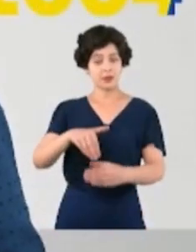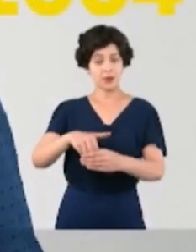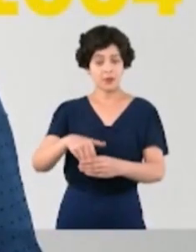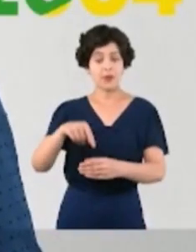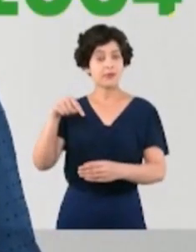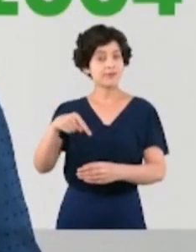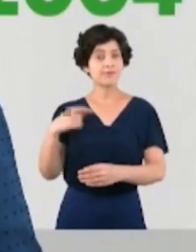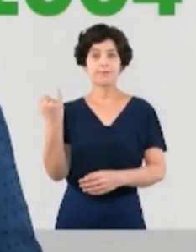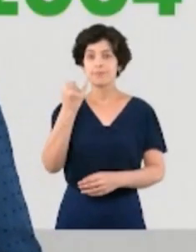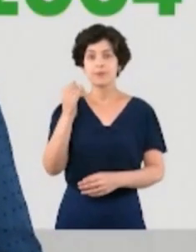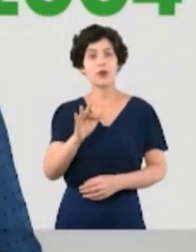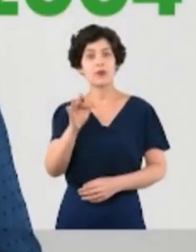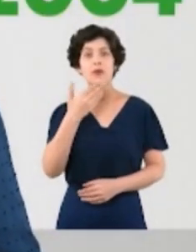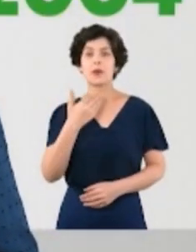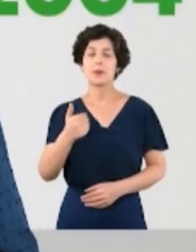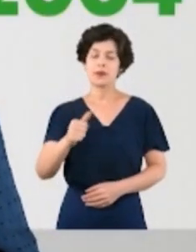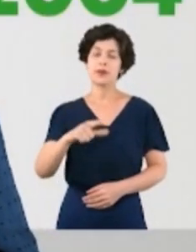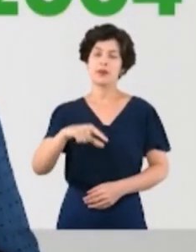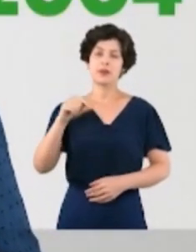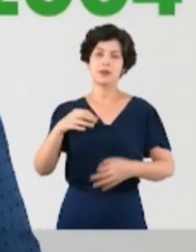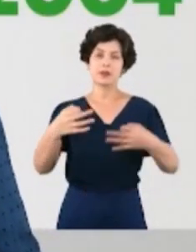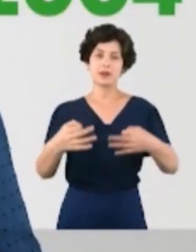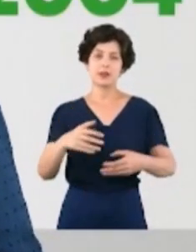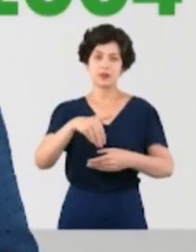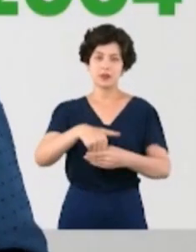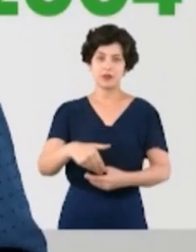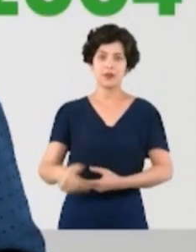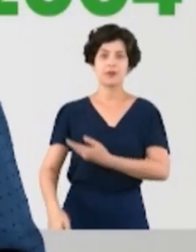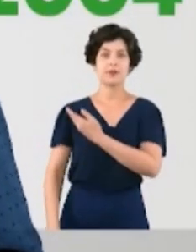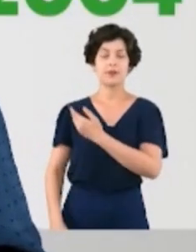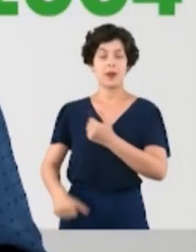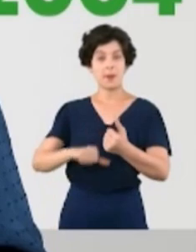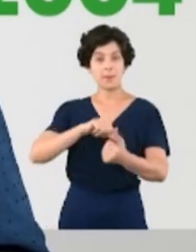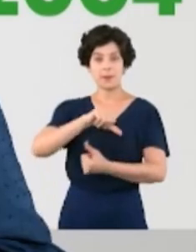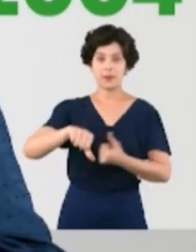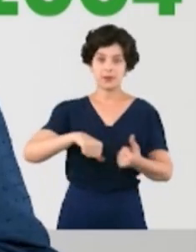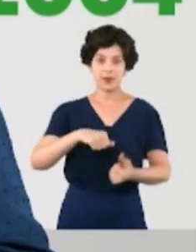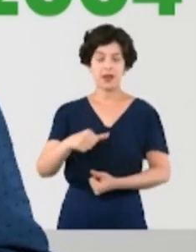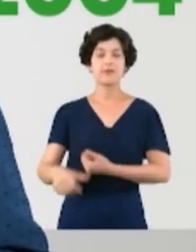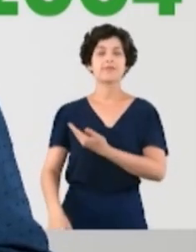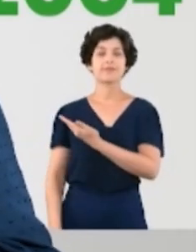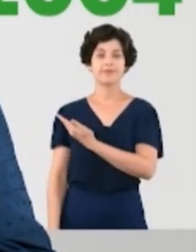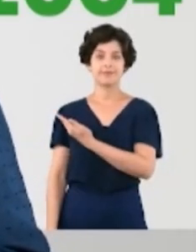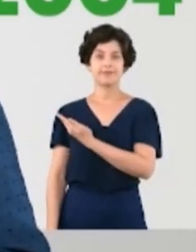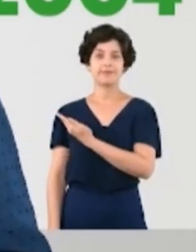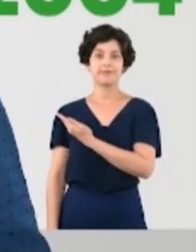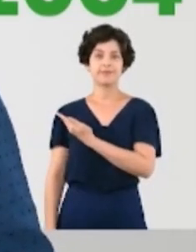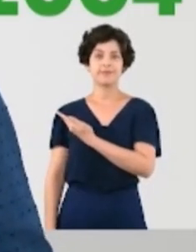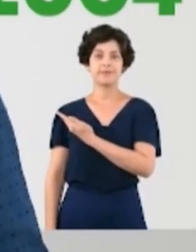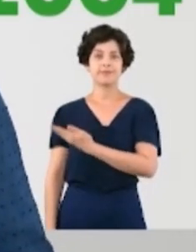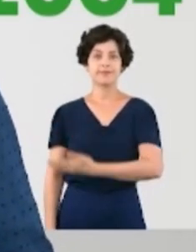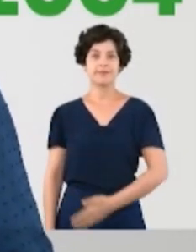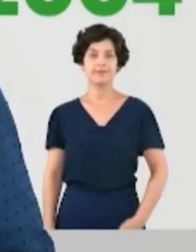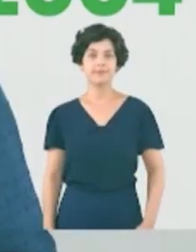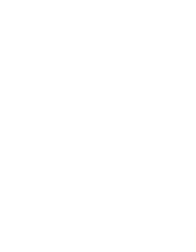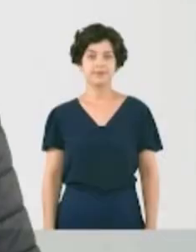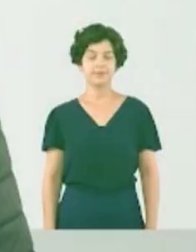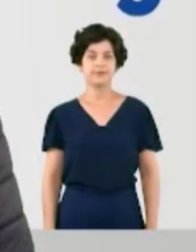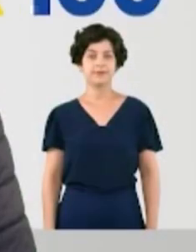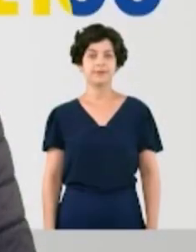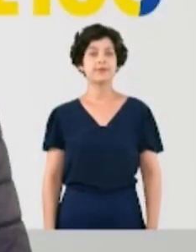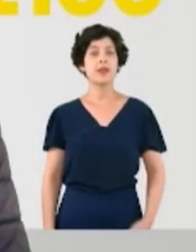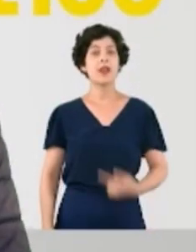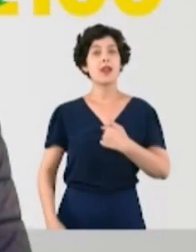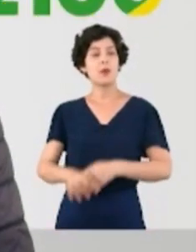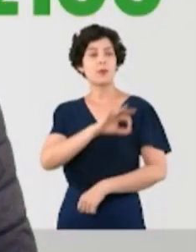Se o voto é a chave para um futuro melhor, faça a escolha certa. Vote para mudar. Carmen Geraldi, 22004.